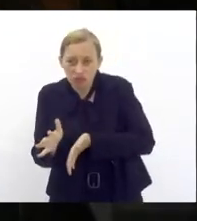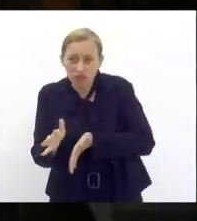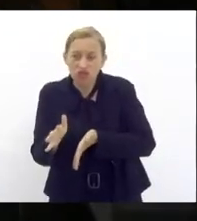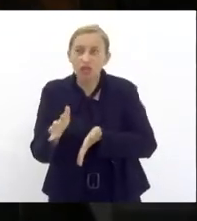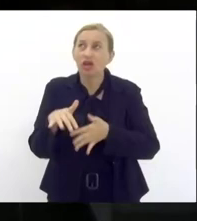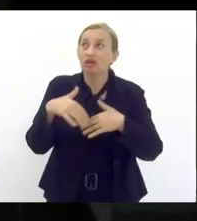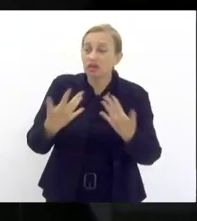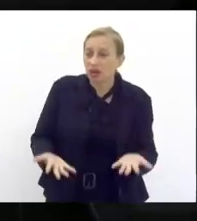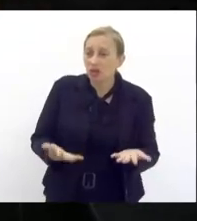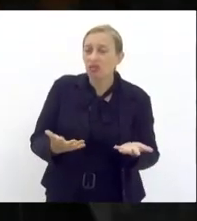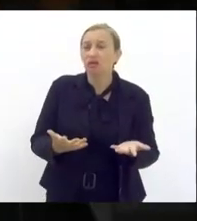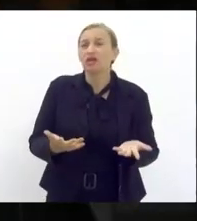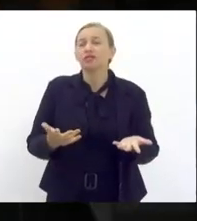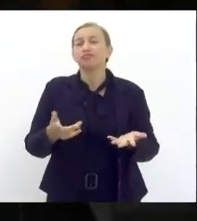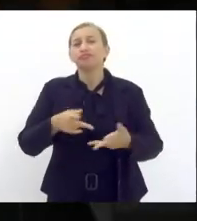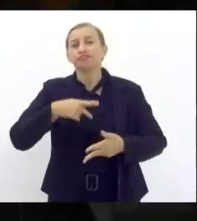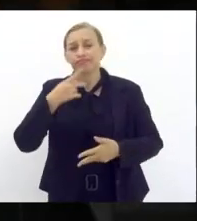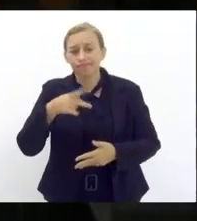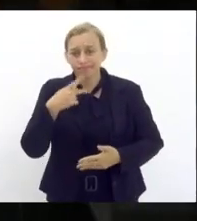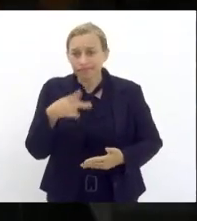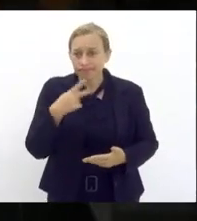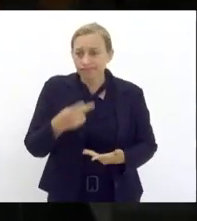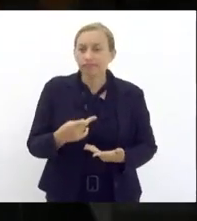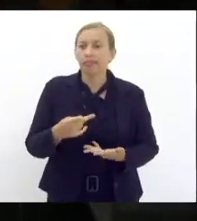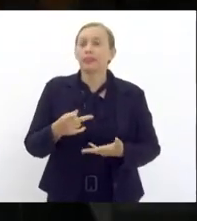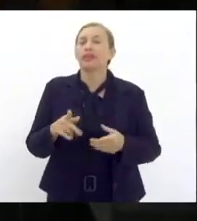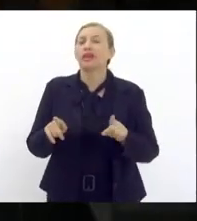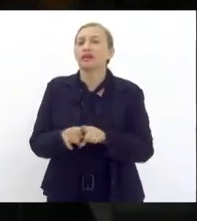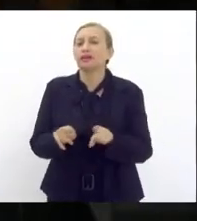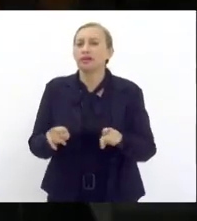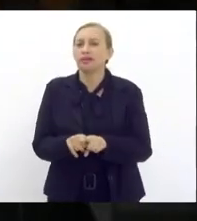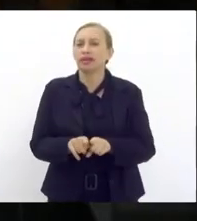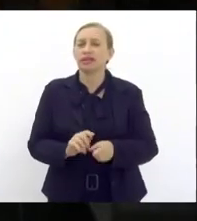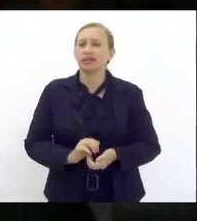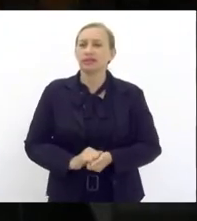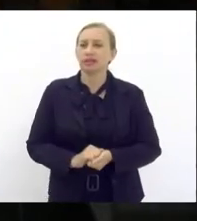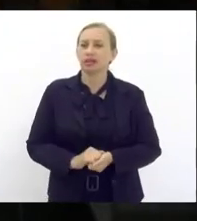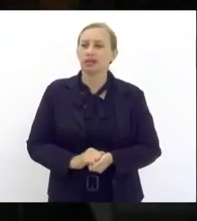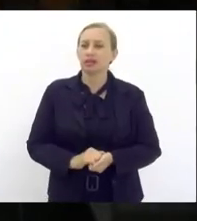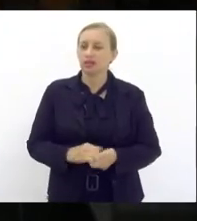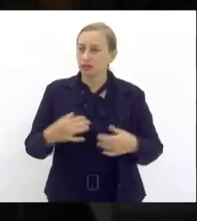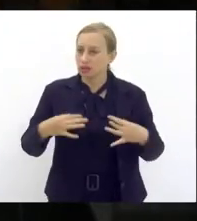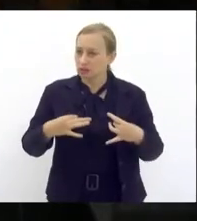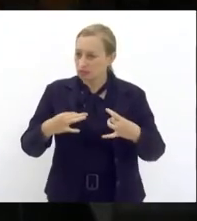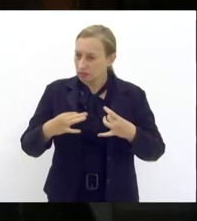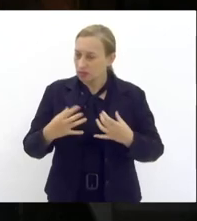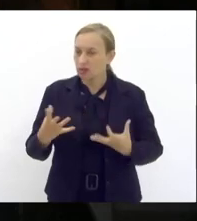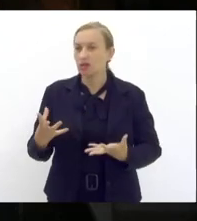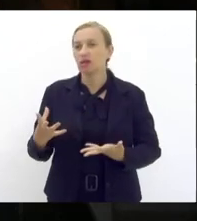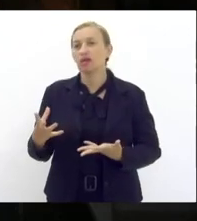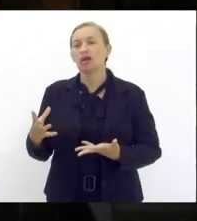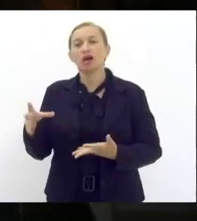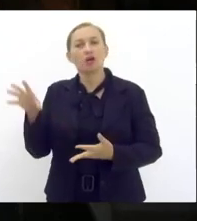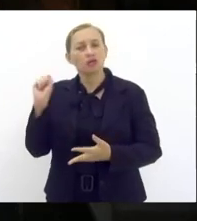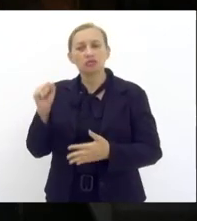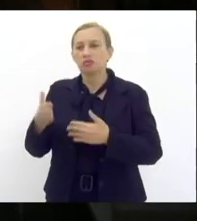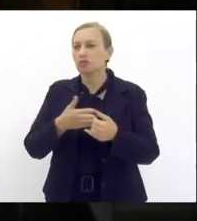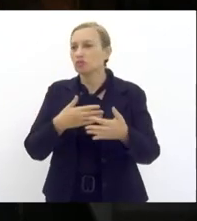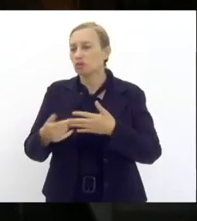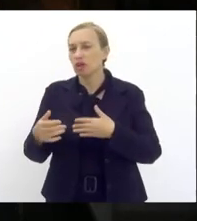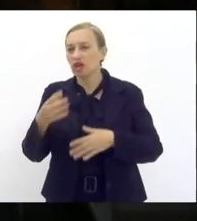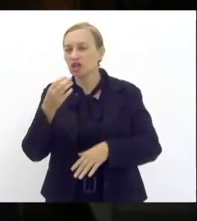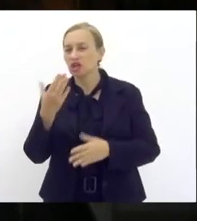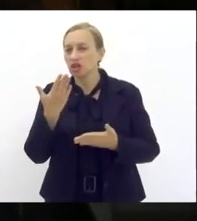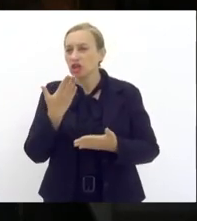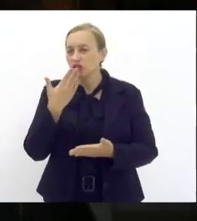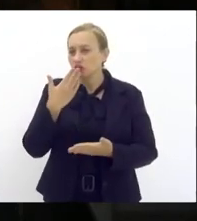eu estava aqui falando. E falar que também que eu tô disposto a ouvir qualquer tipo de medida para acabar